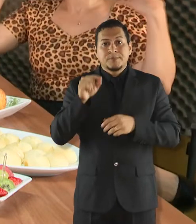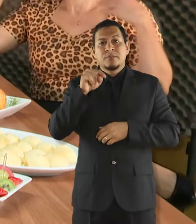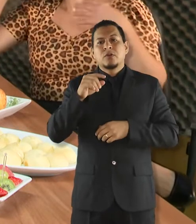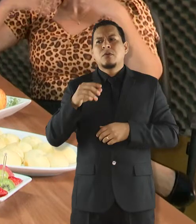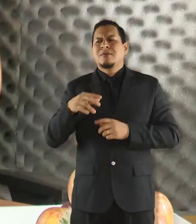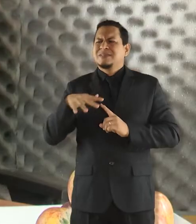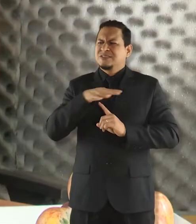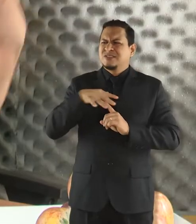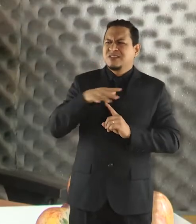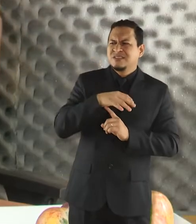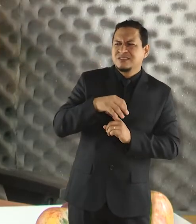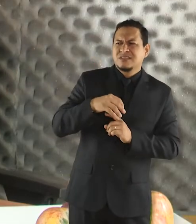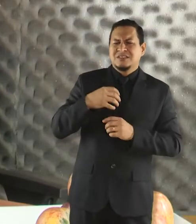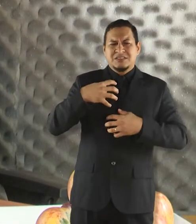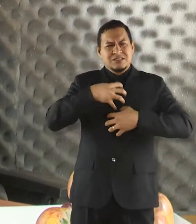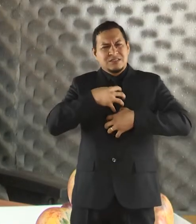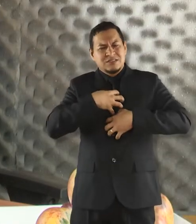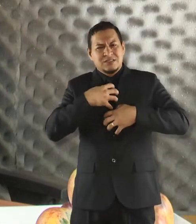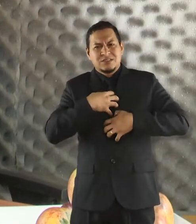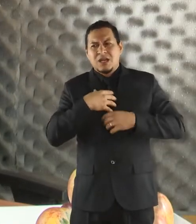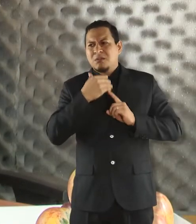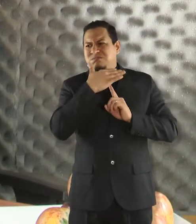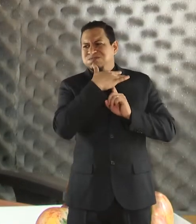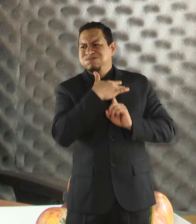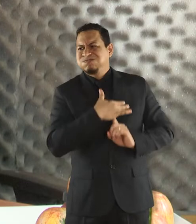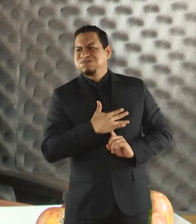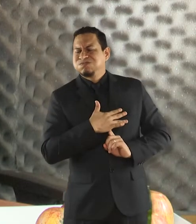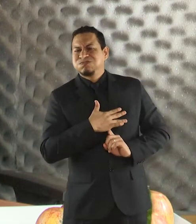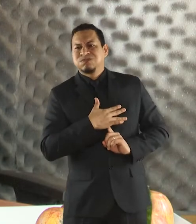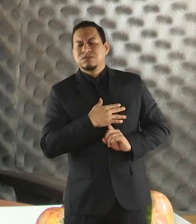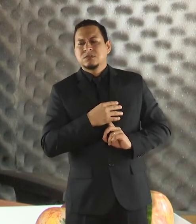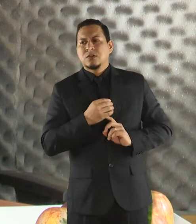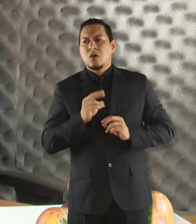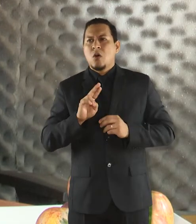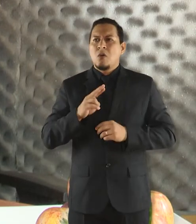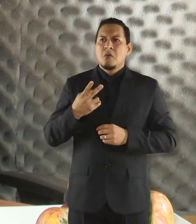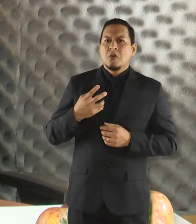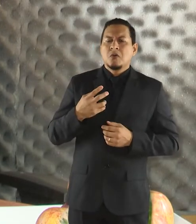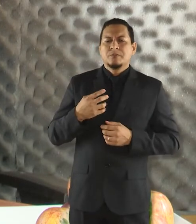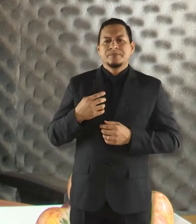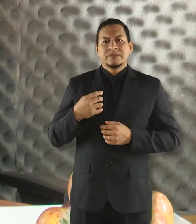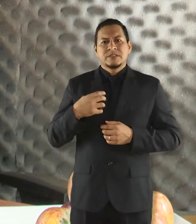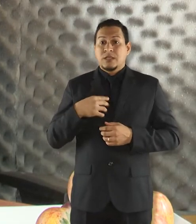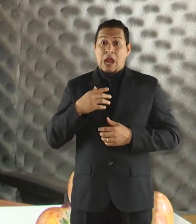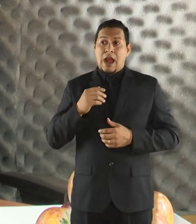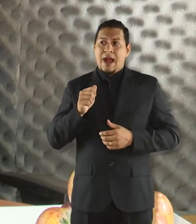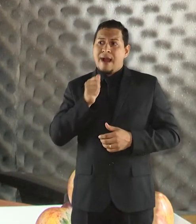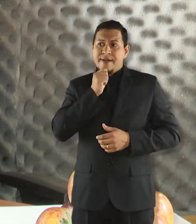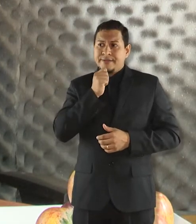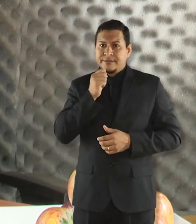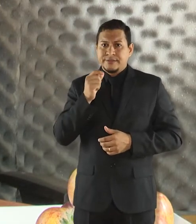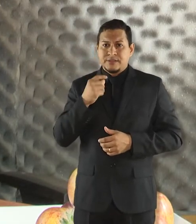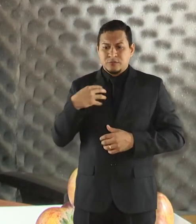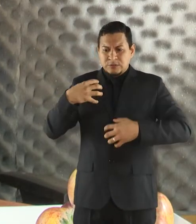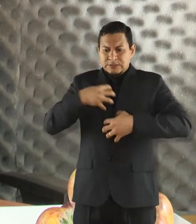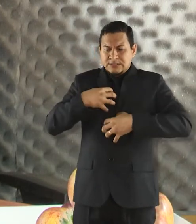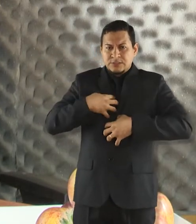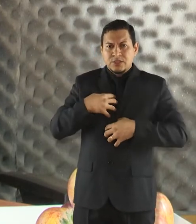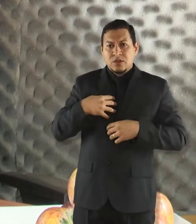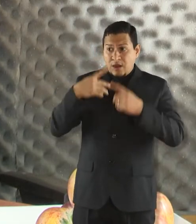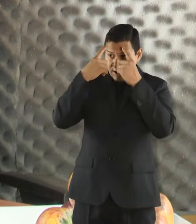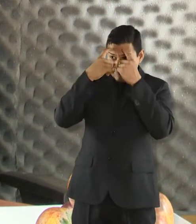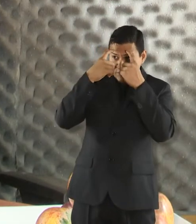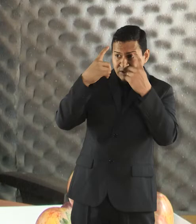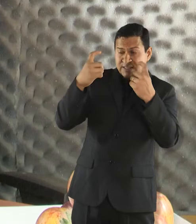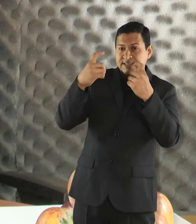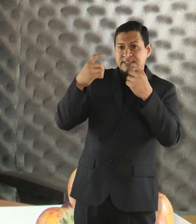agora, estão começando a se sentirem oprimidas, né? Assim, não chegaram a sofrer uma violência física ainda, mas estão sofrendo